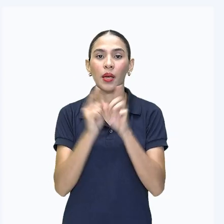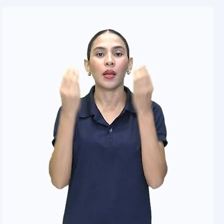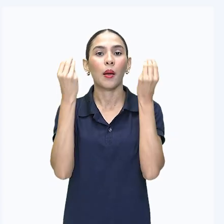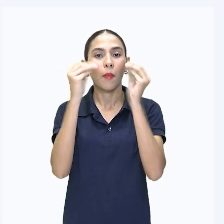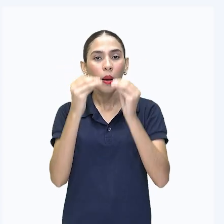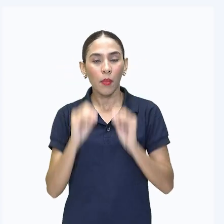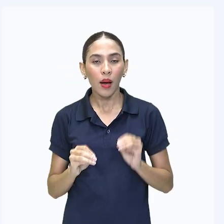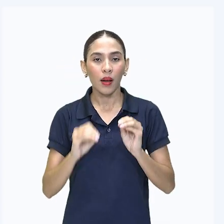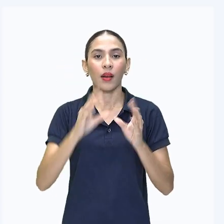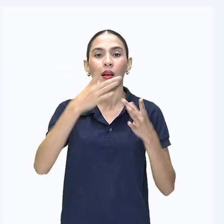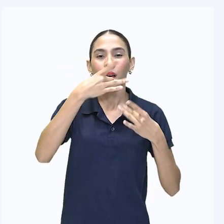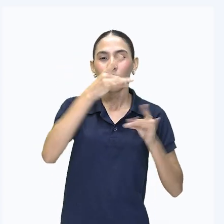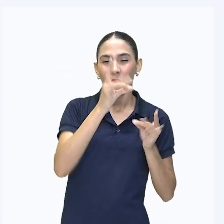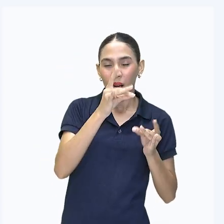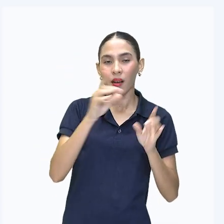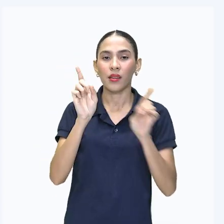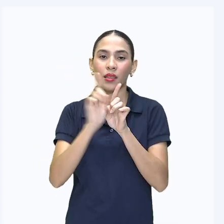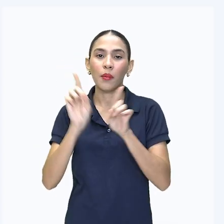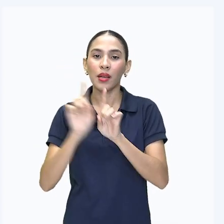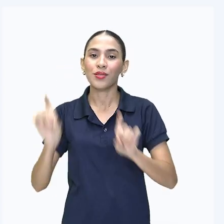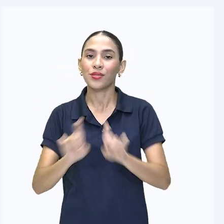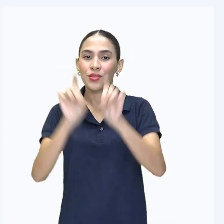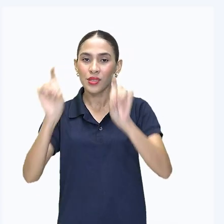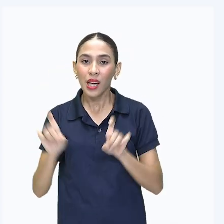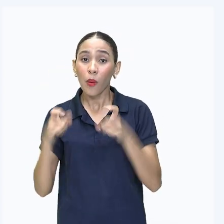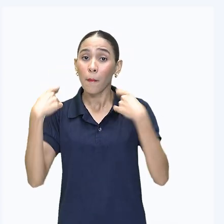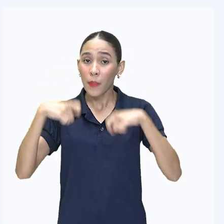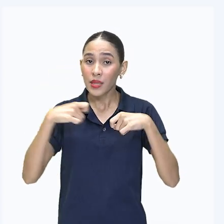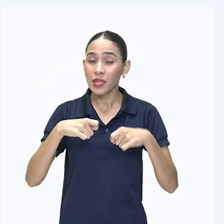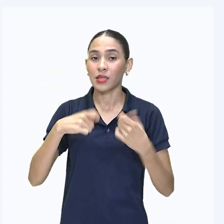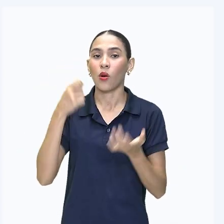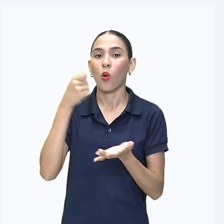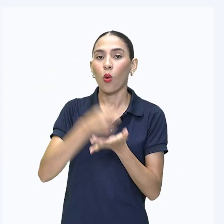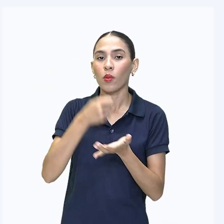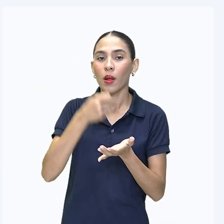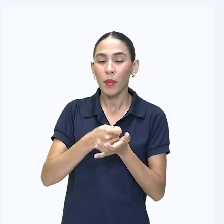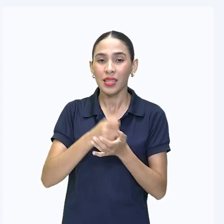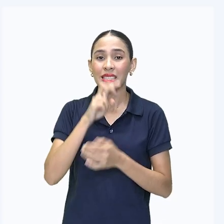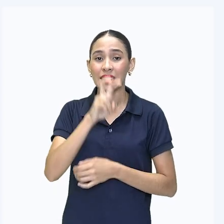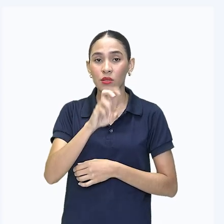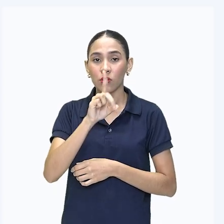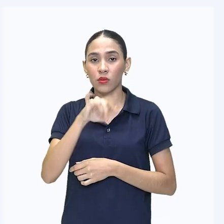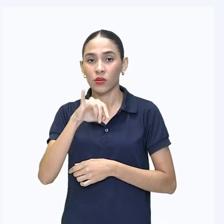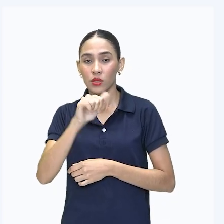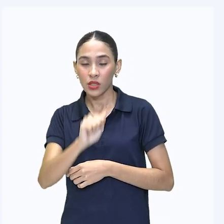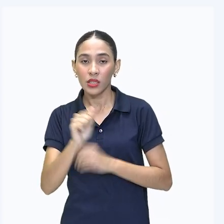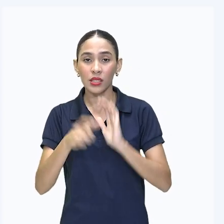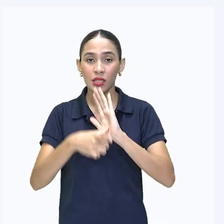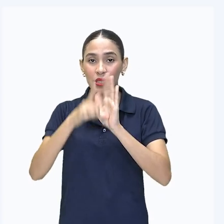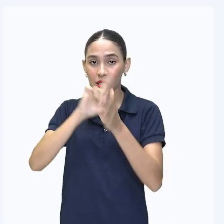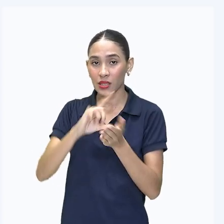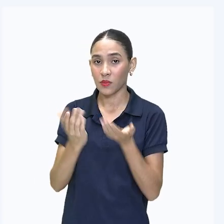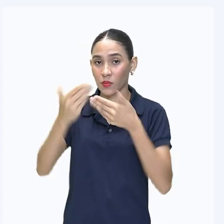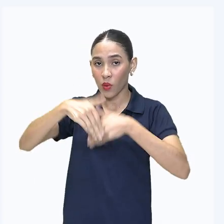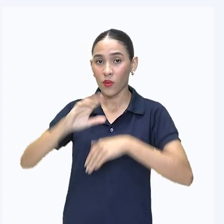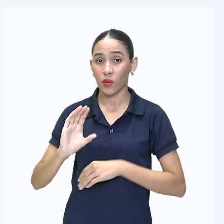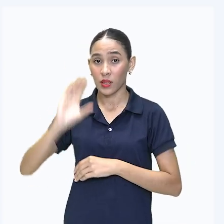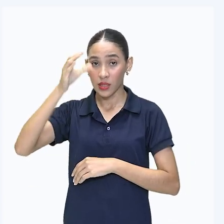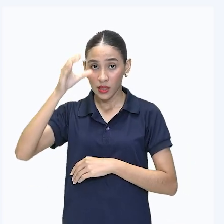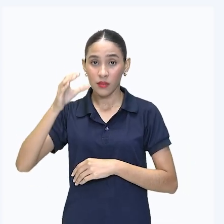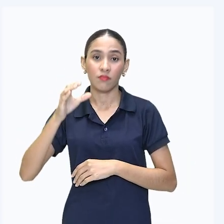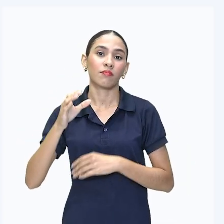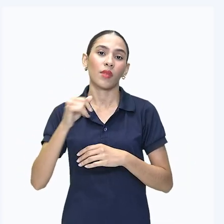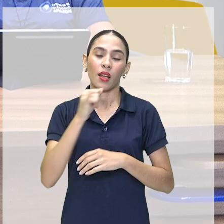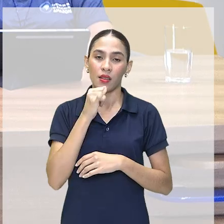diário de classe, o digital e o físico, obrigatoriamente até 5 dias letivos após a aplicação delas, ou